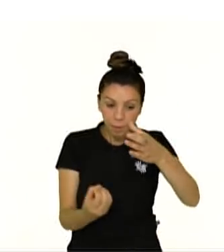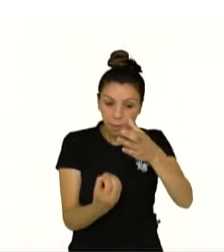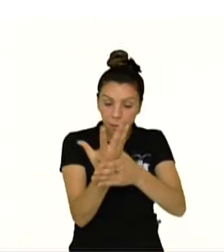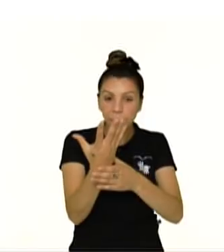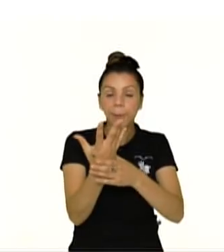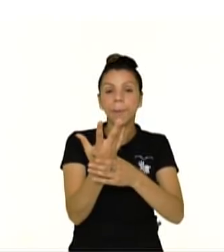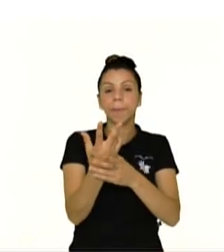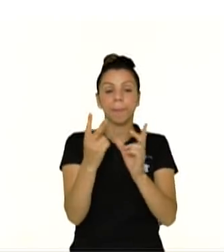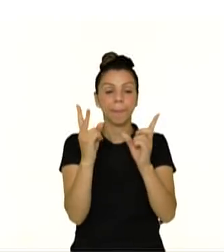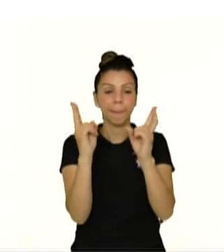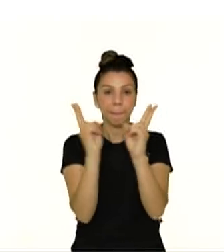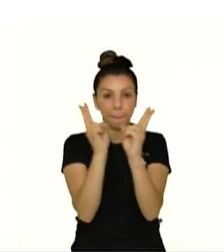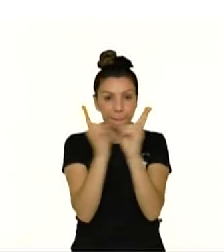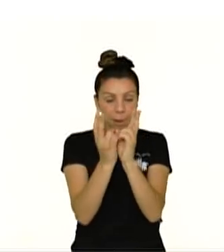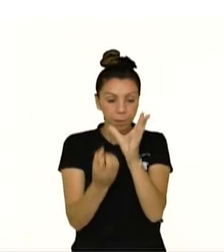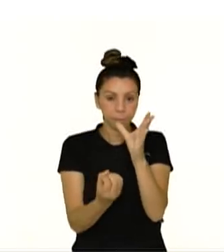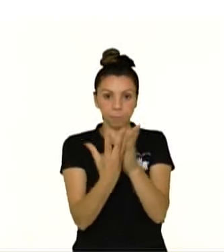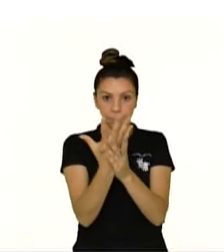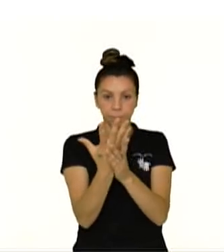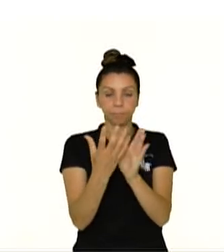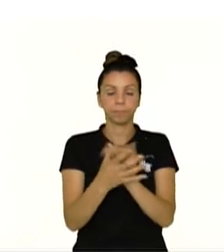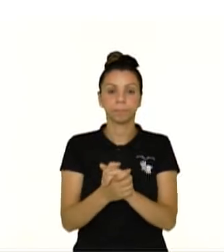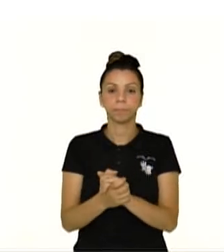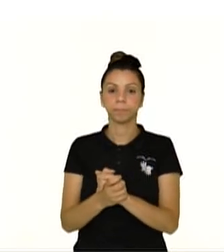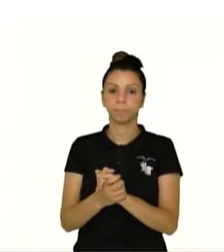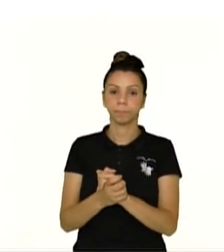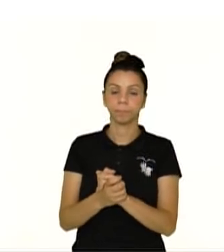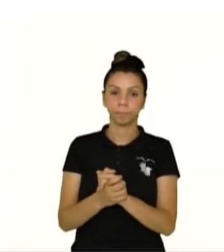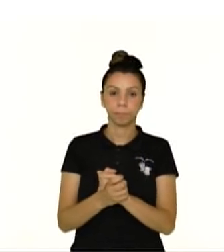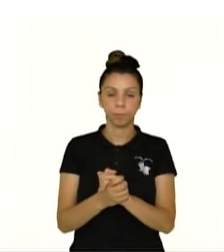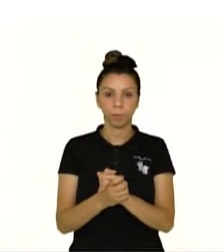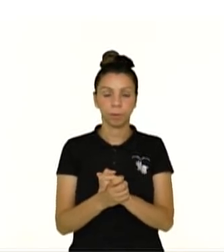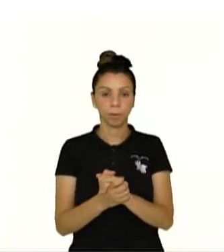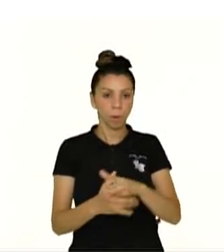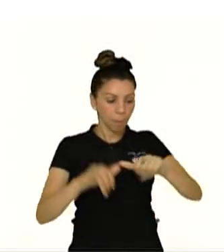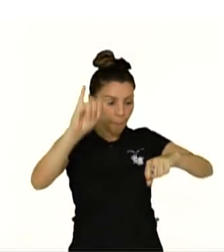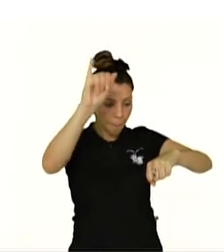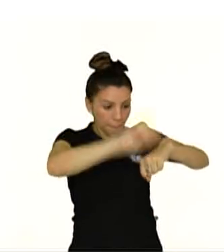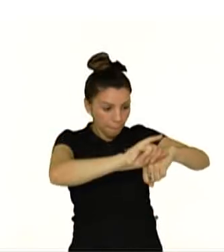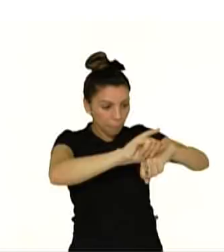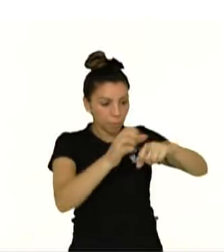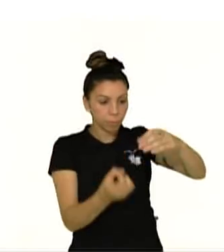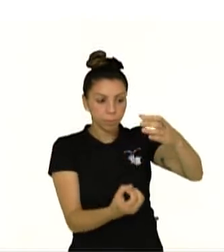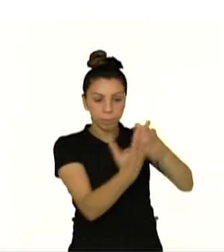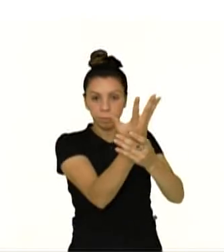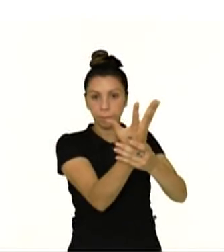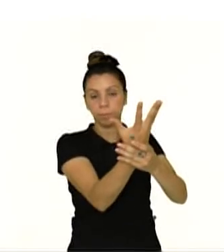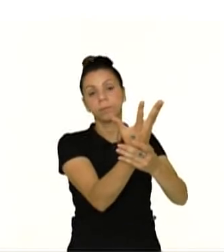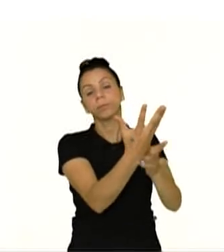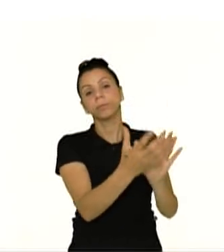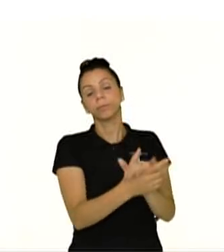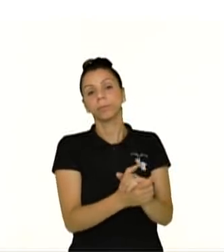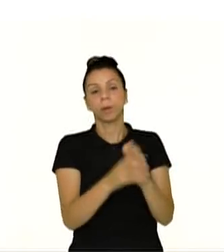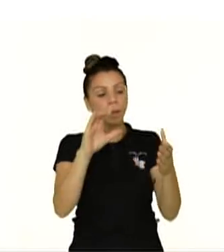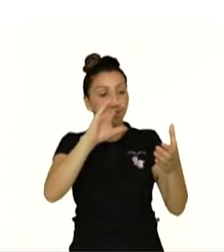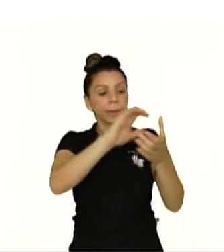par. Então, eles tiveram o mesmo ponto de origem, o mesmo, entre aspas, né, o mesmo casal,